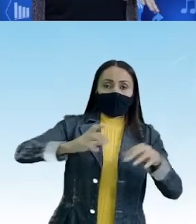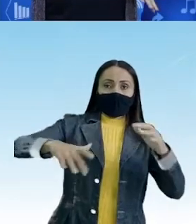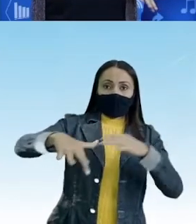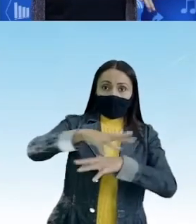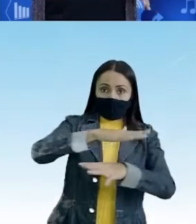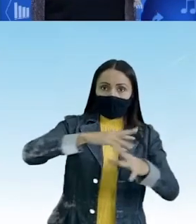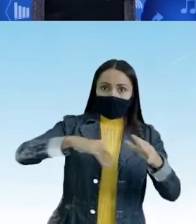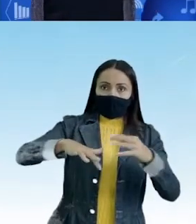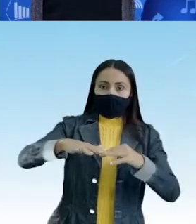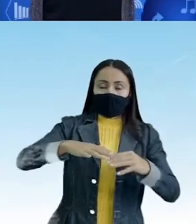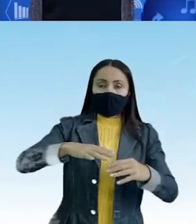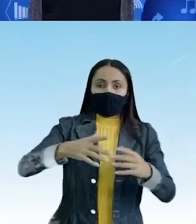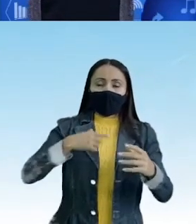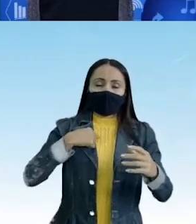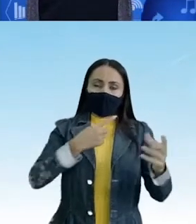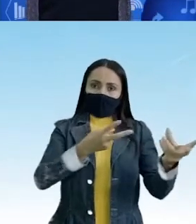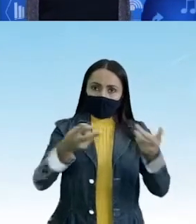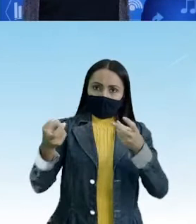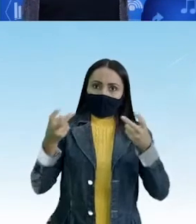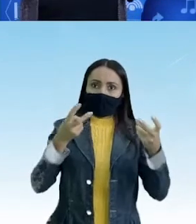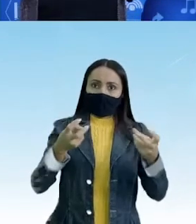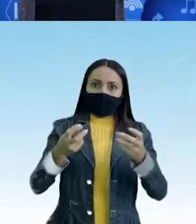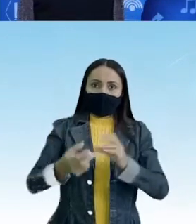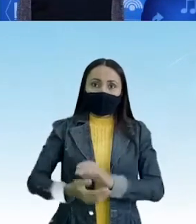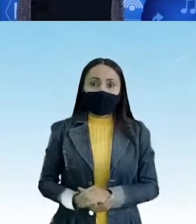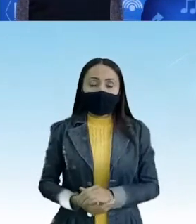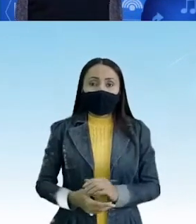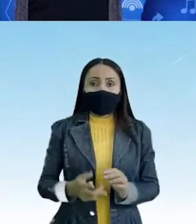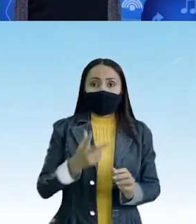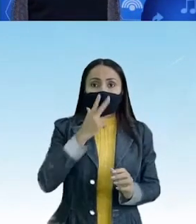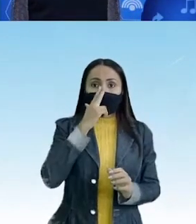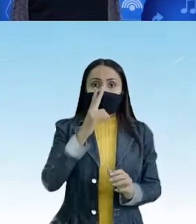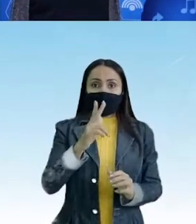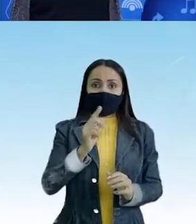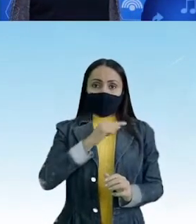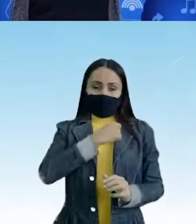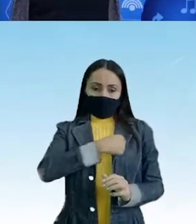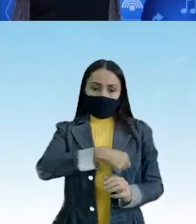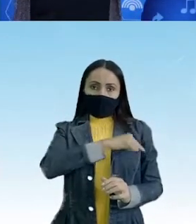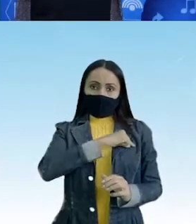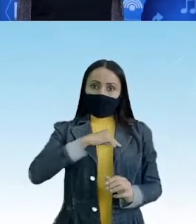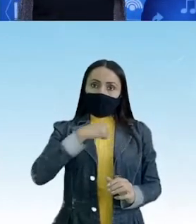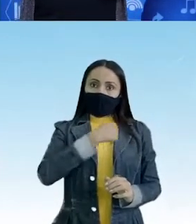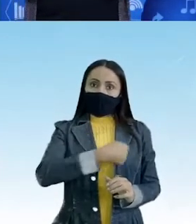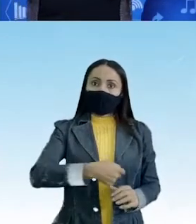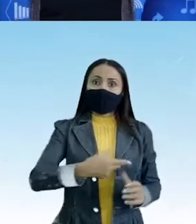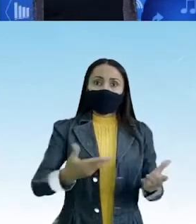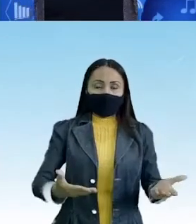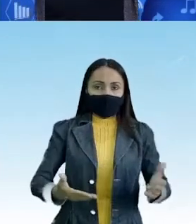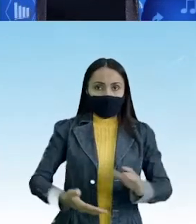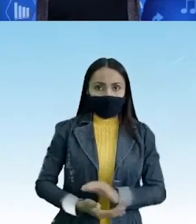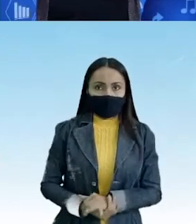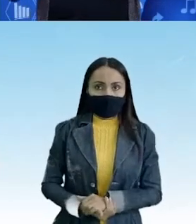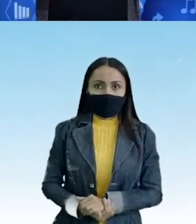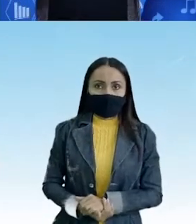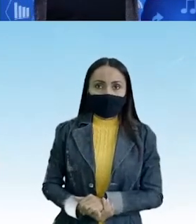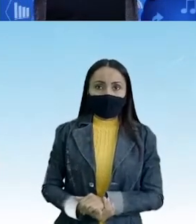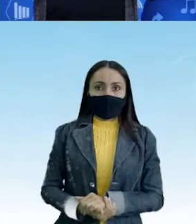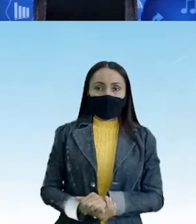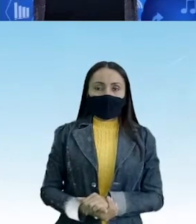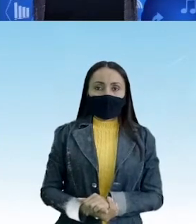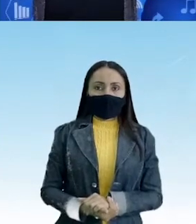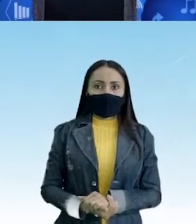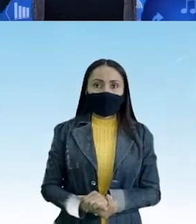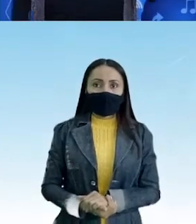Recife. Então, parece uma Suíça, parece um outro ambiente e não